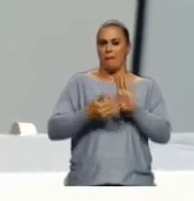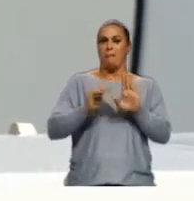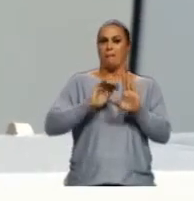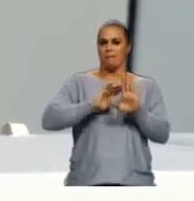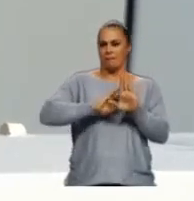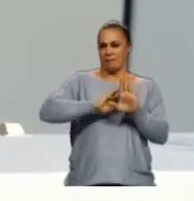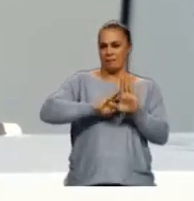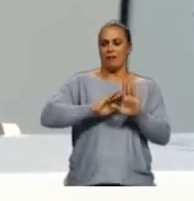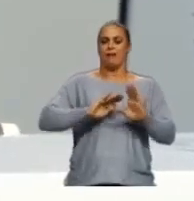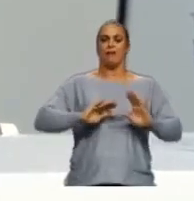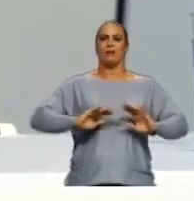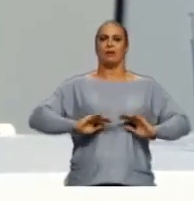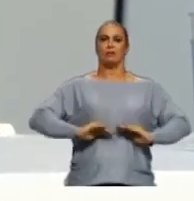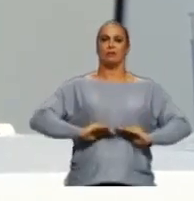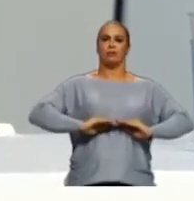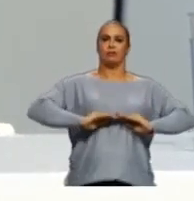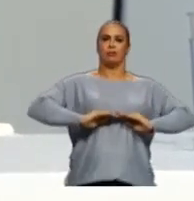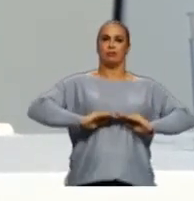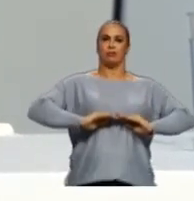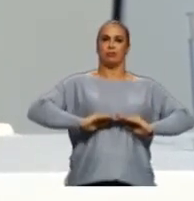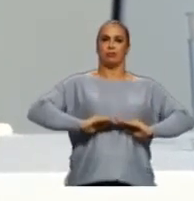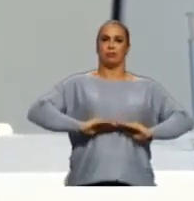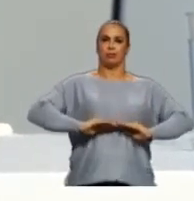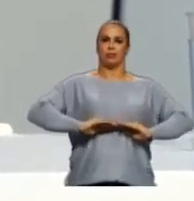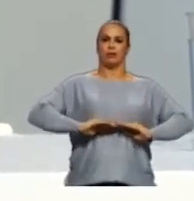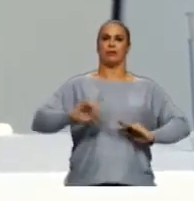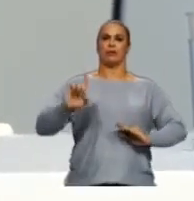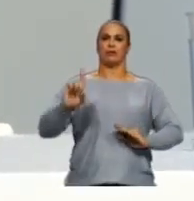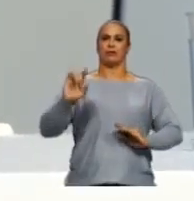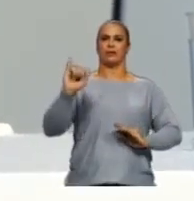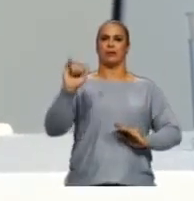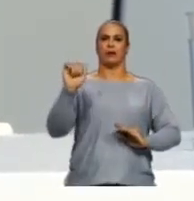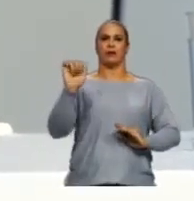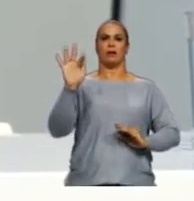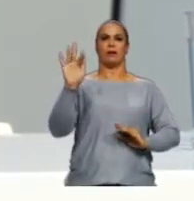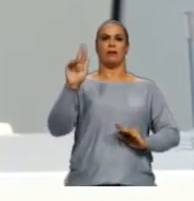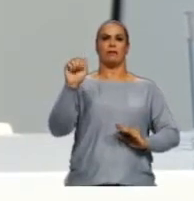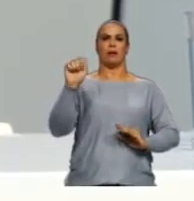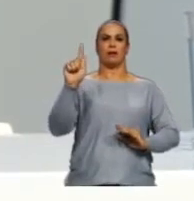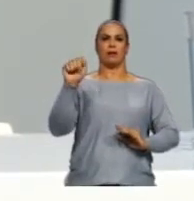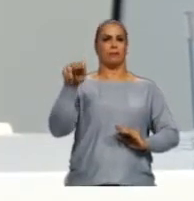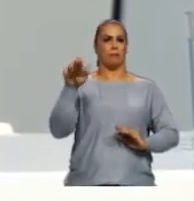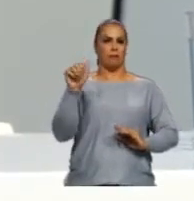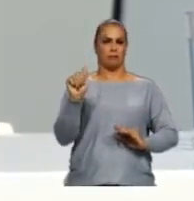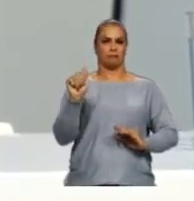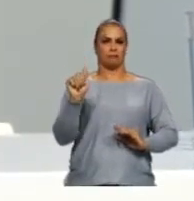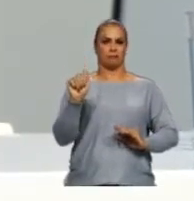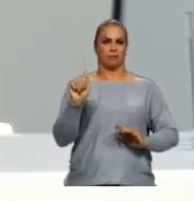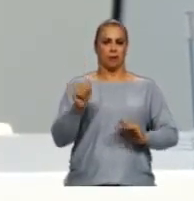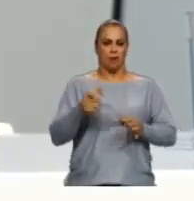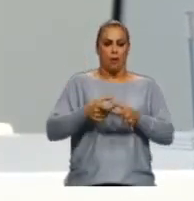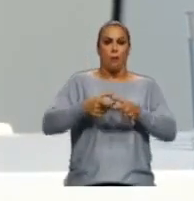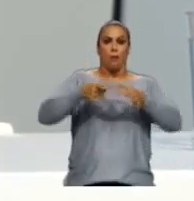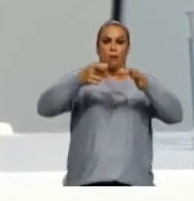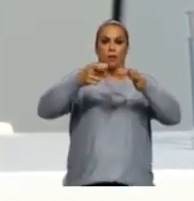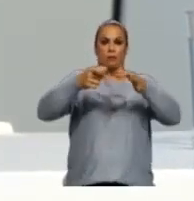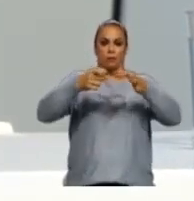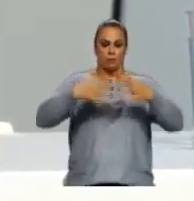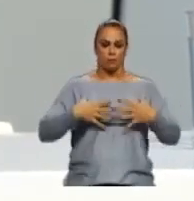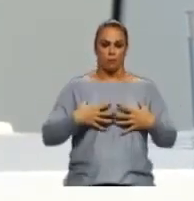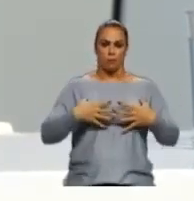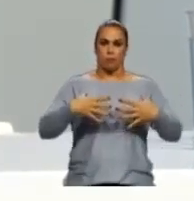tampa, do litro, a gente funciona como a caixa torácica. Os canudinhos como a traqueia, brônquios e os